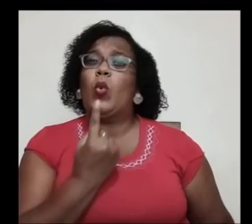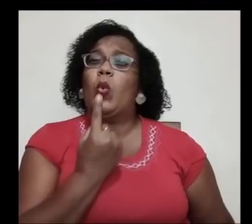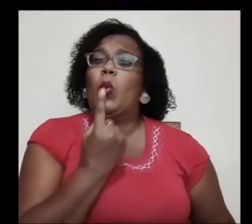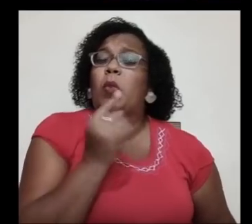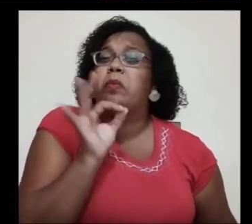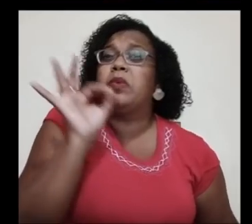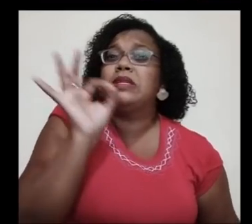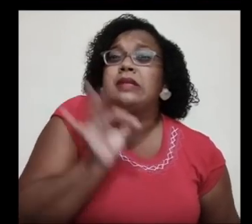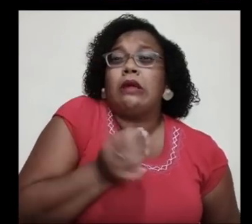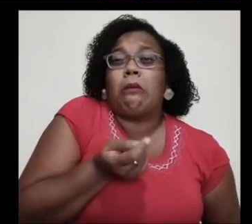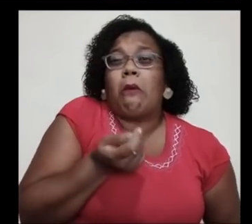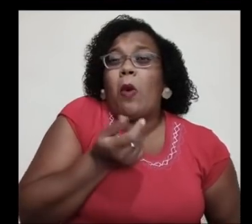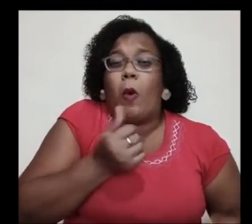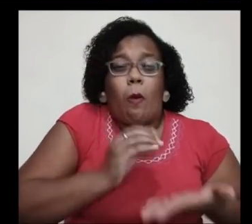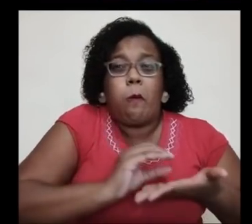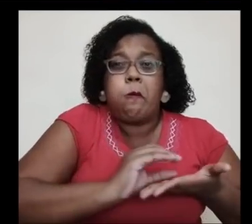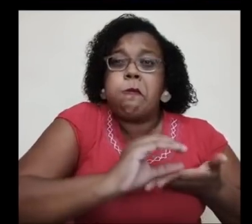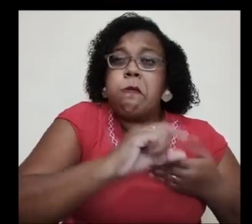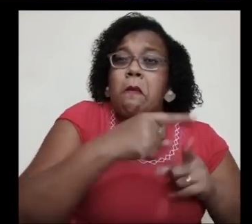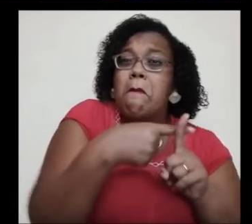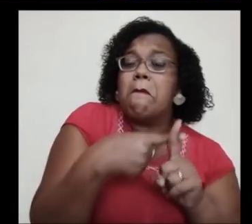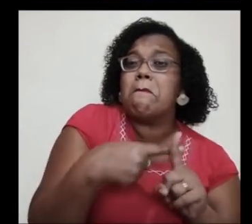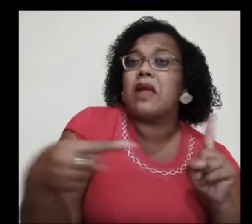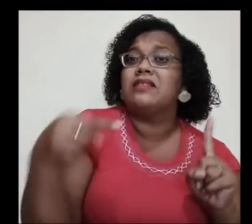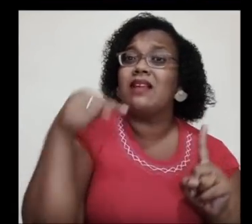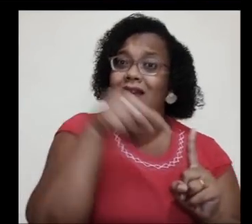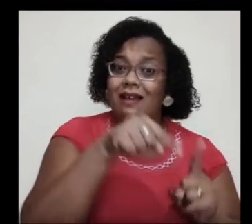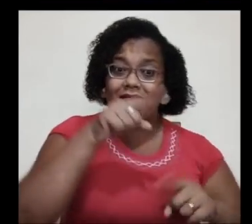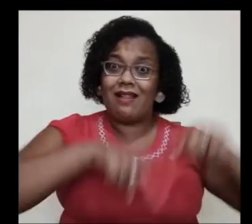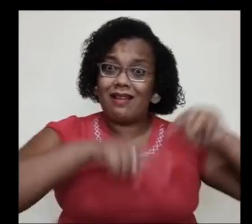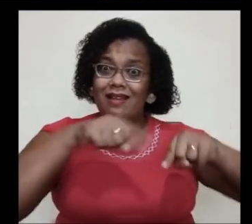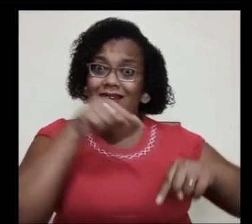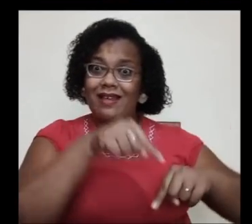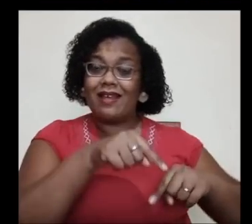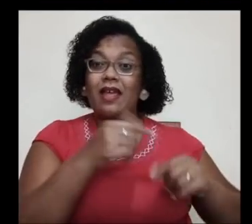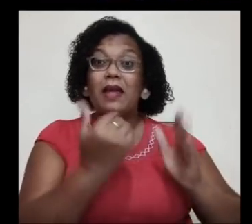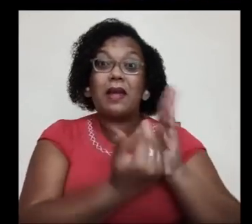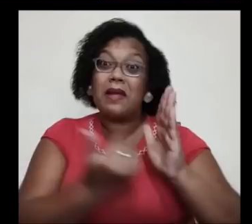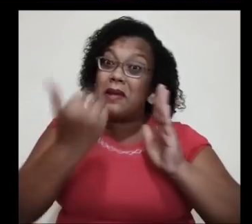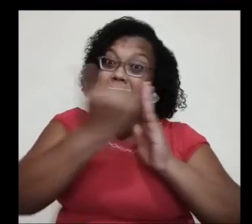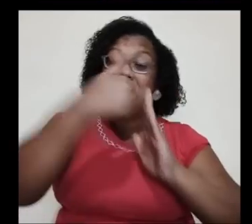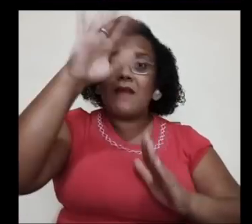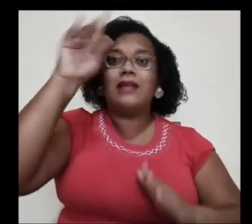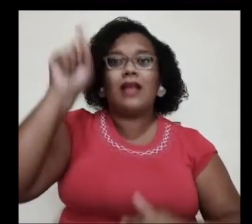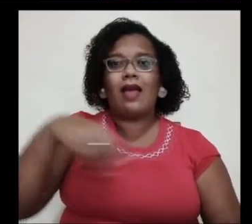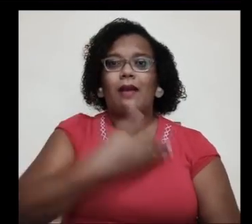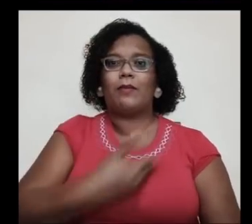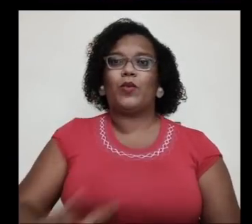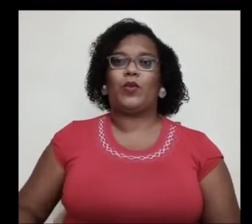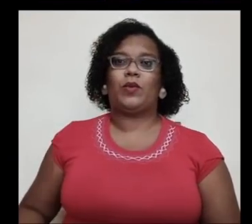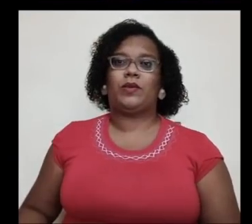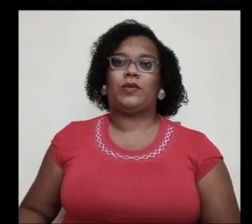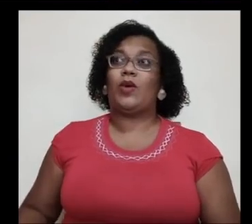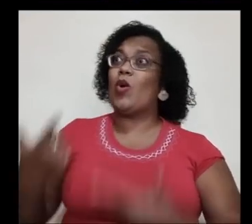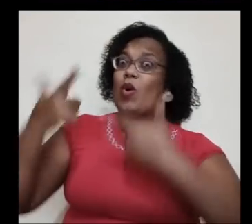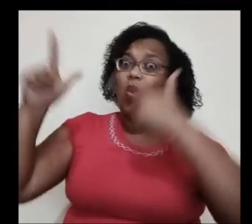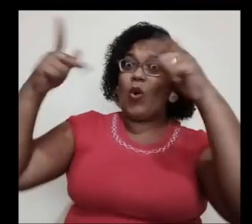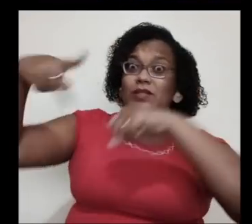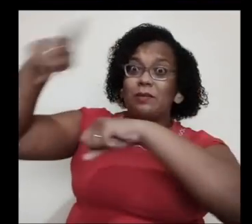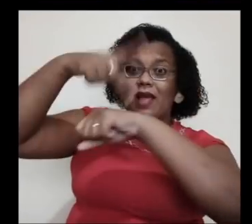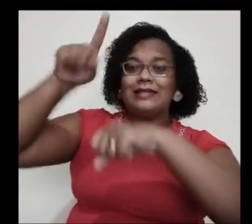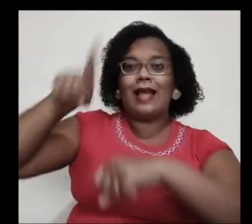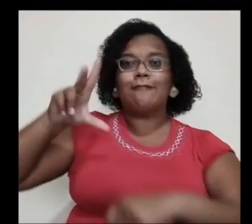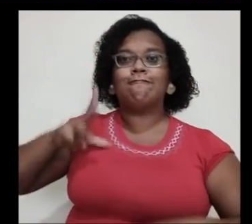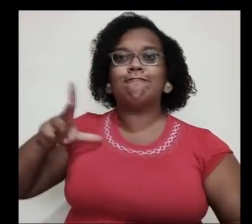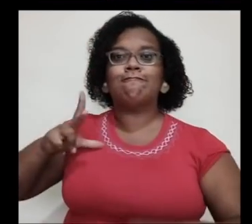vem de recurso público. Em outros países, a participação privada é mais significativa. Portanto, temos que fazer um esforço grande de políticas